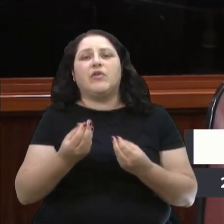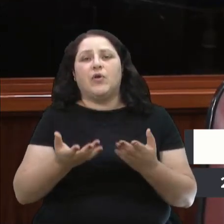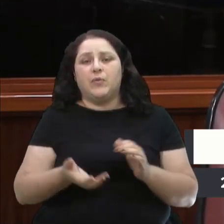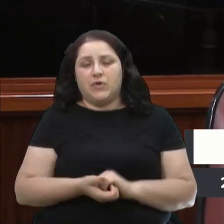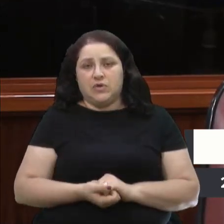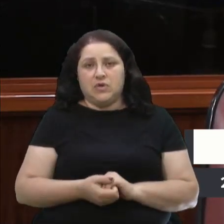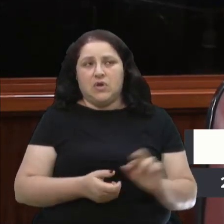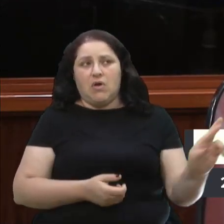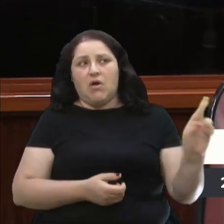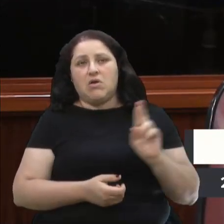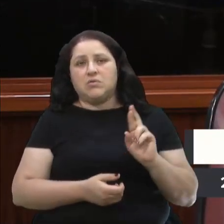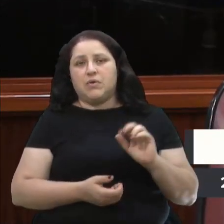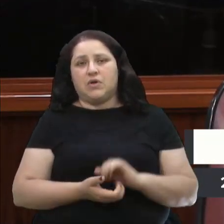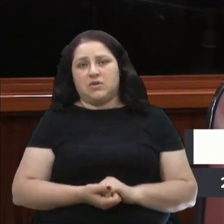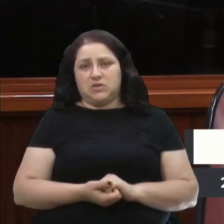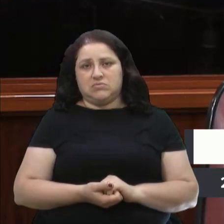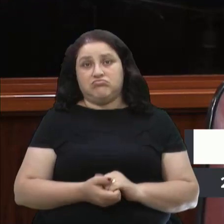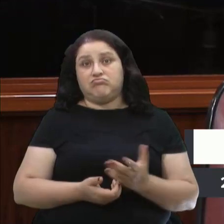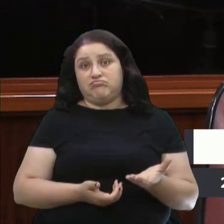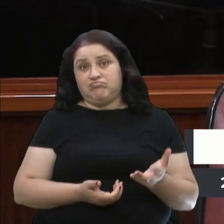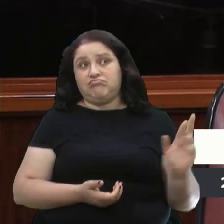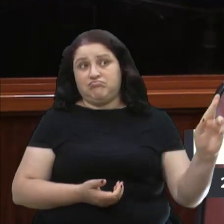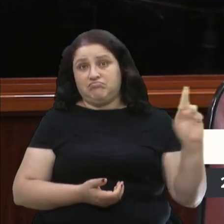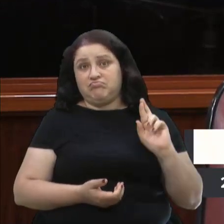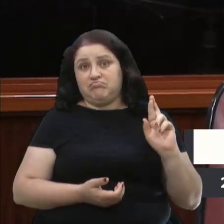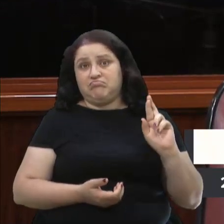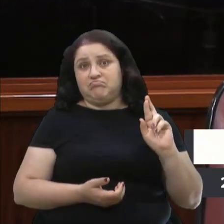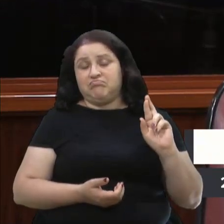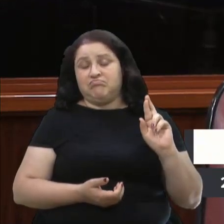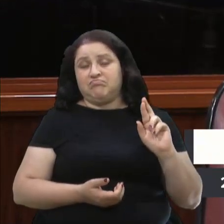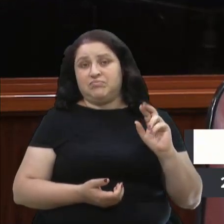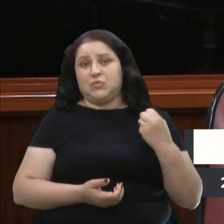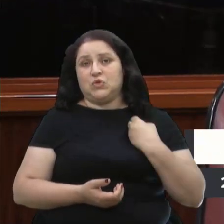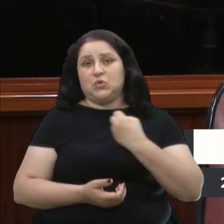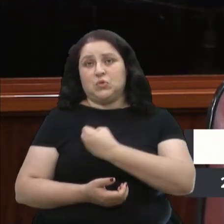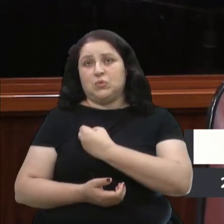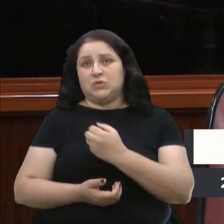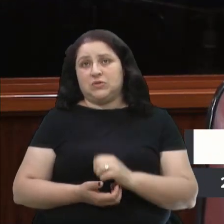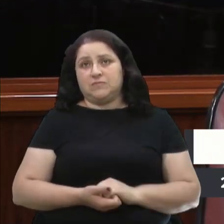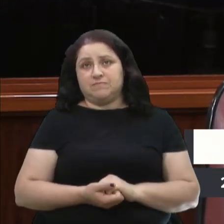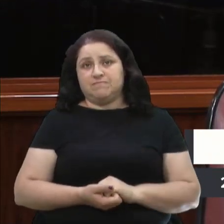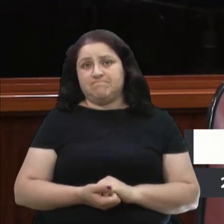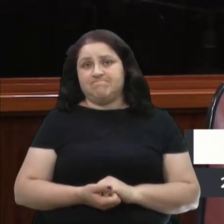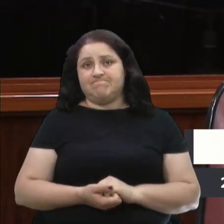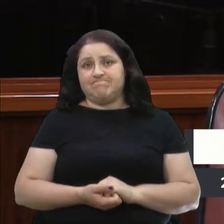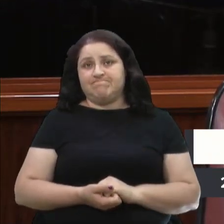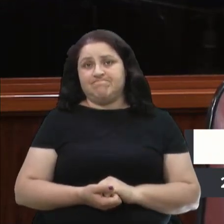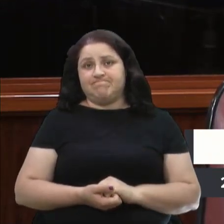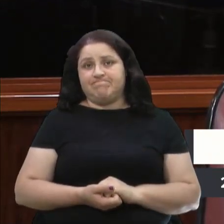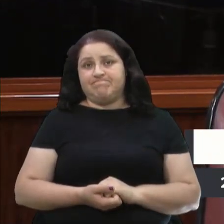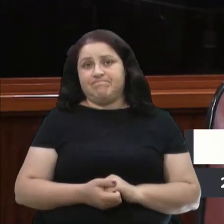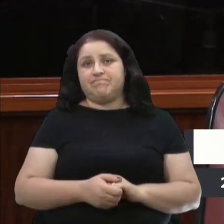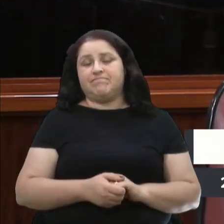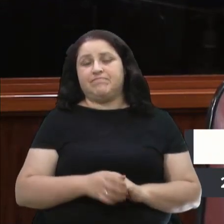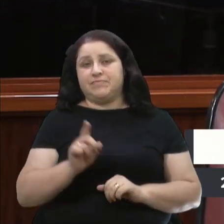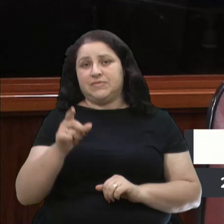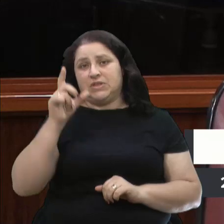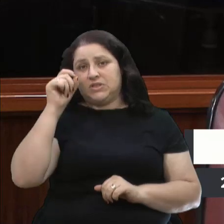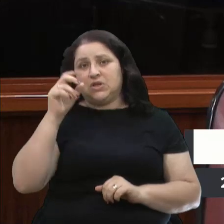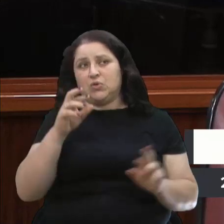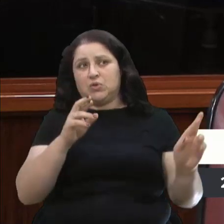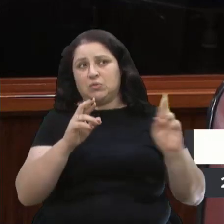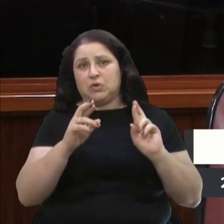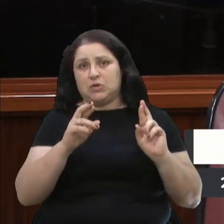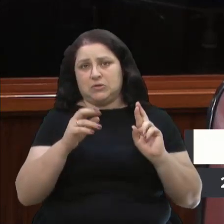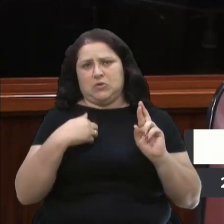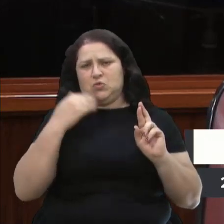Qual foi a resposta objetiva em dados, vereador Scalco, do Partido Novo? Eu não entendi,